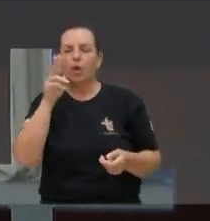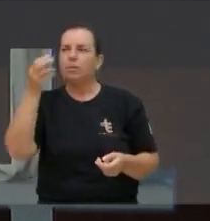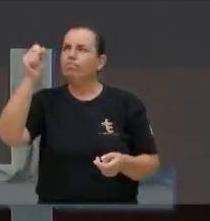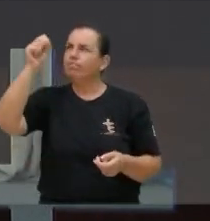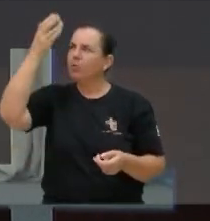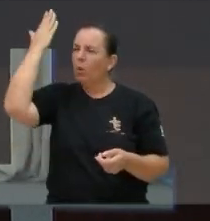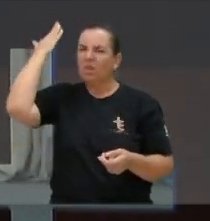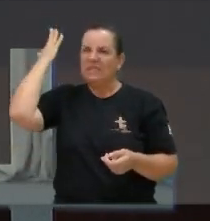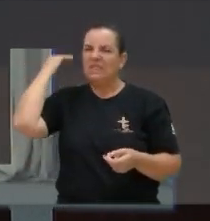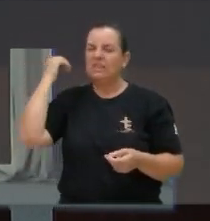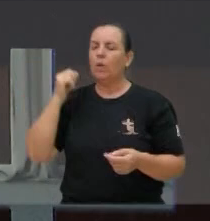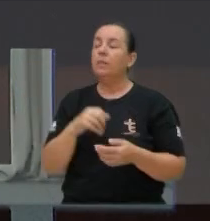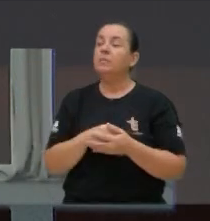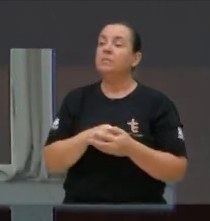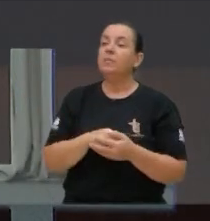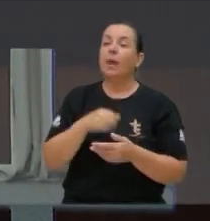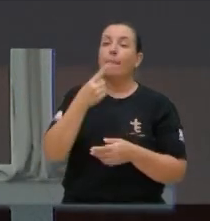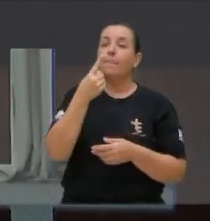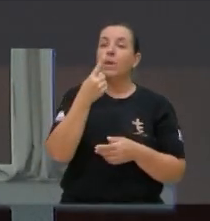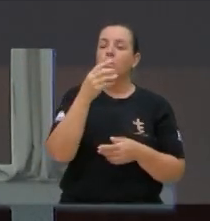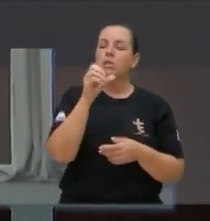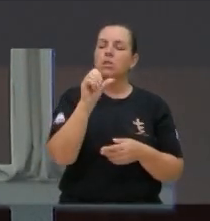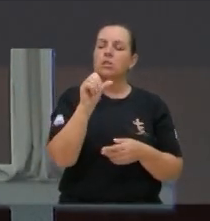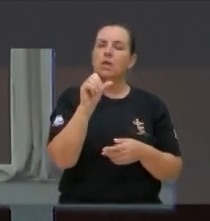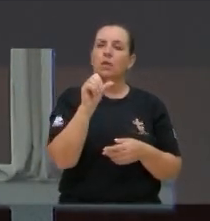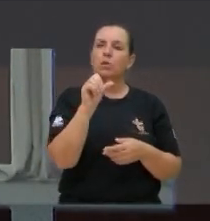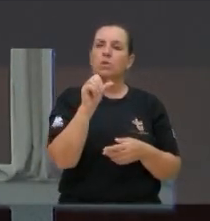aconteceu no ano de